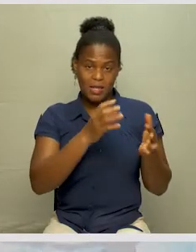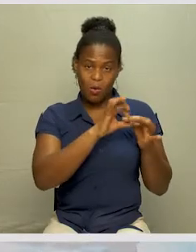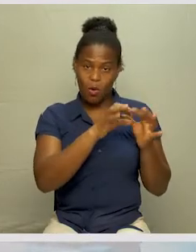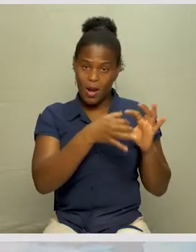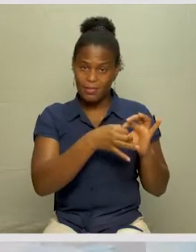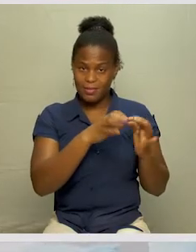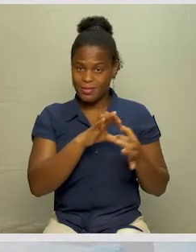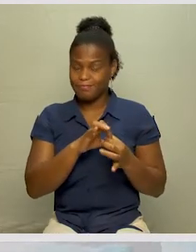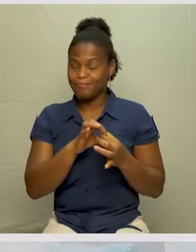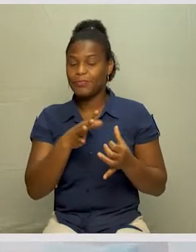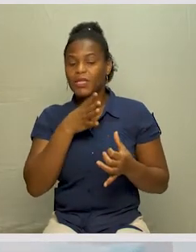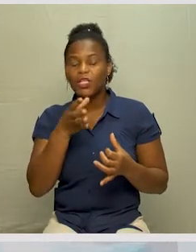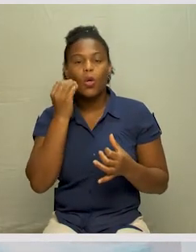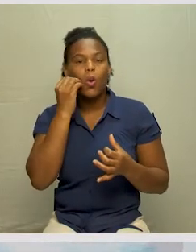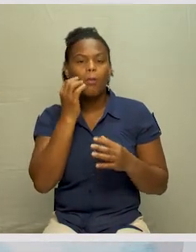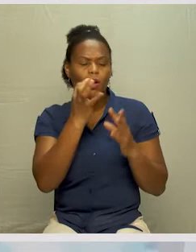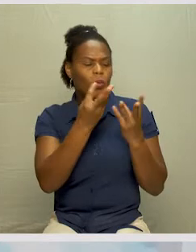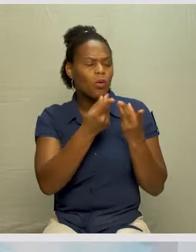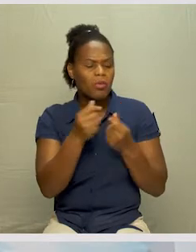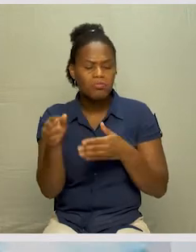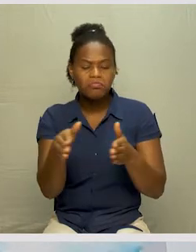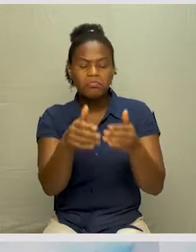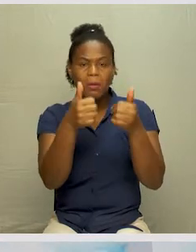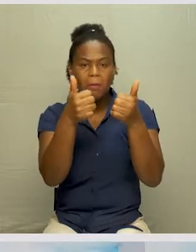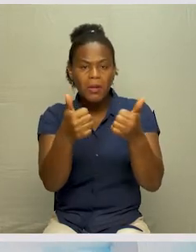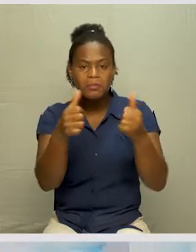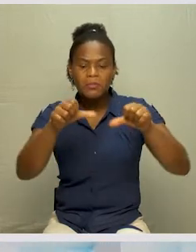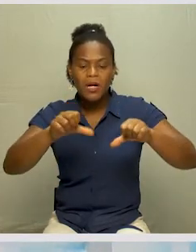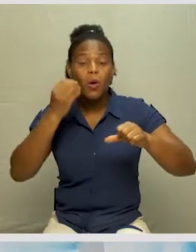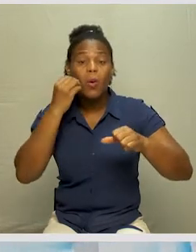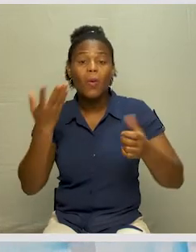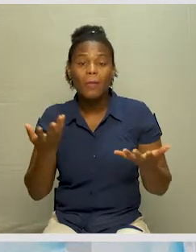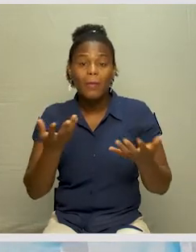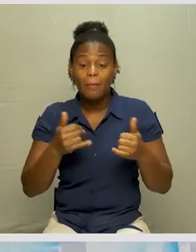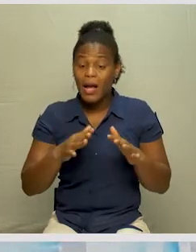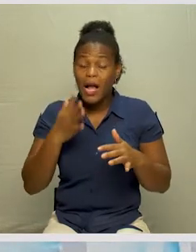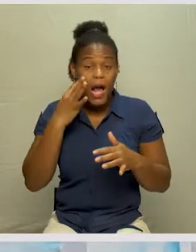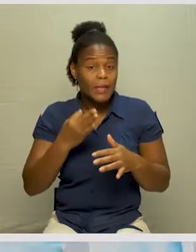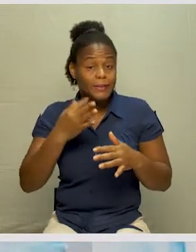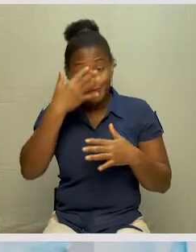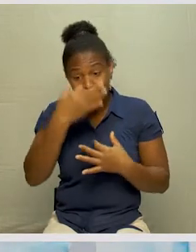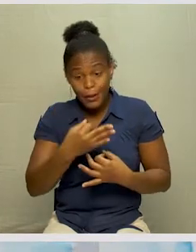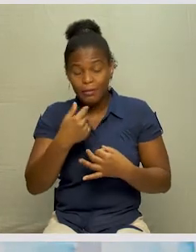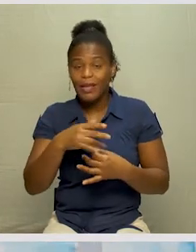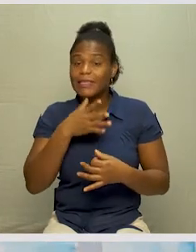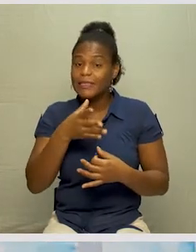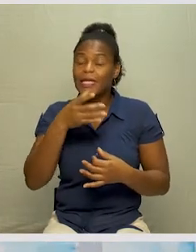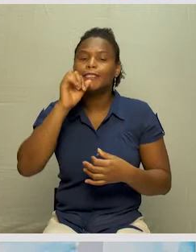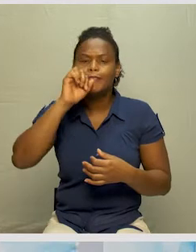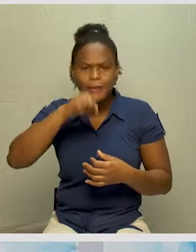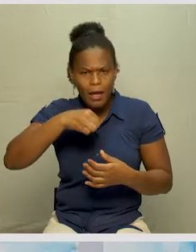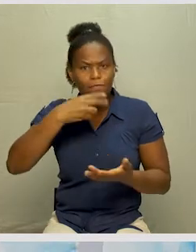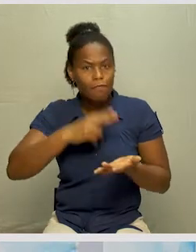nos diz como é que está a economia, se está no caminho certo ou não, mas não podemos ainda ter a certeza para